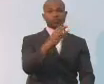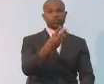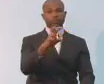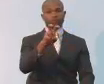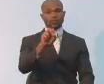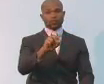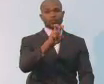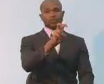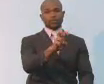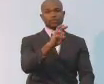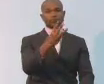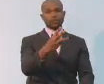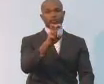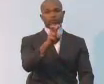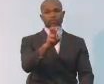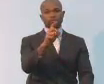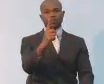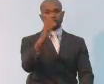e